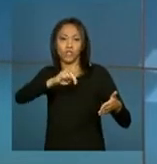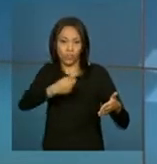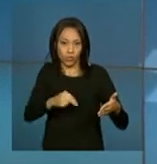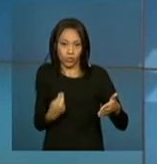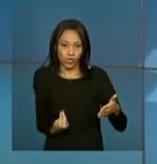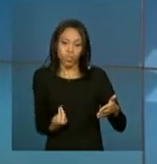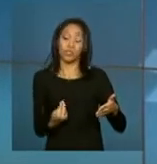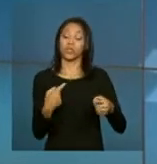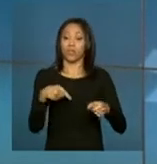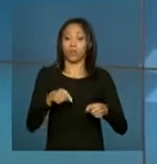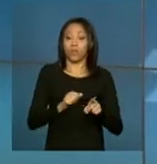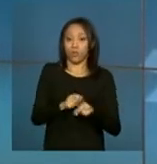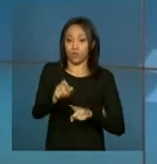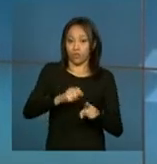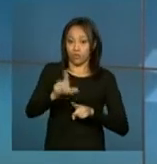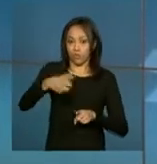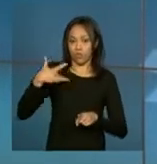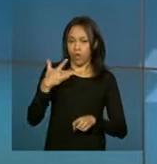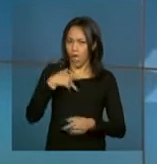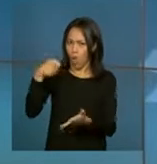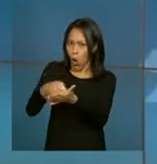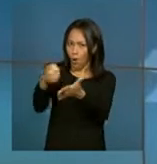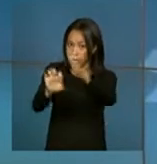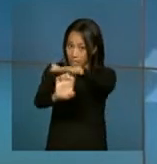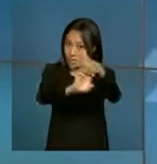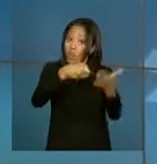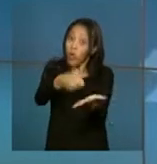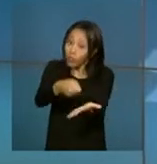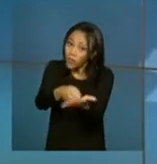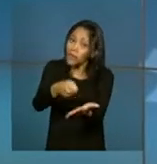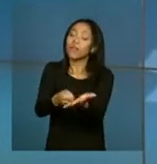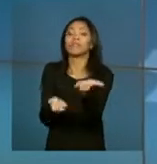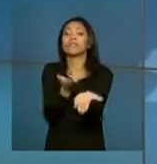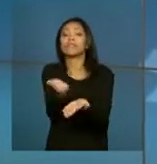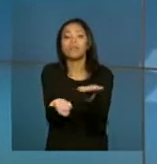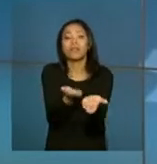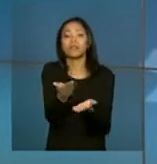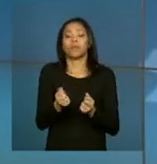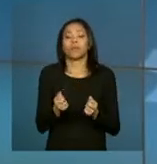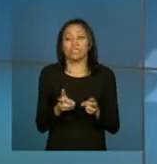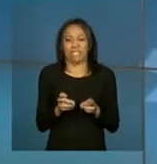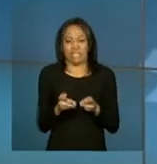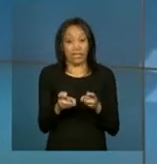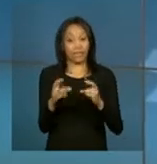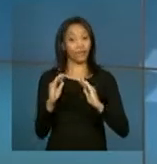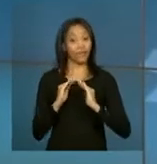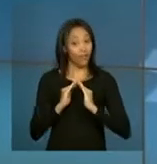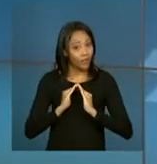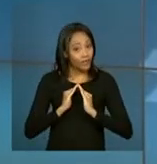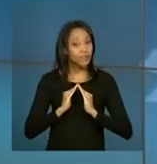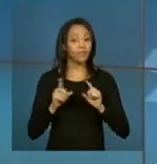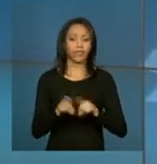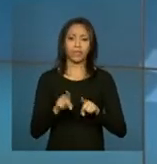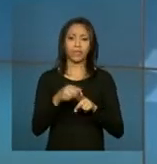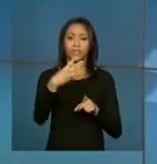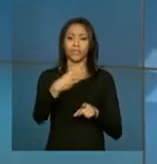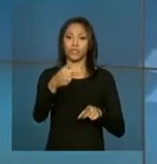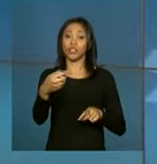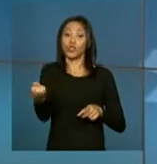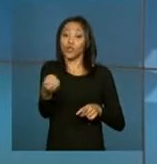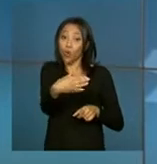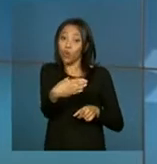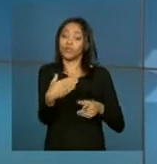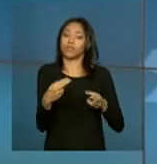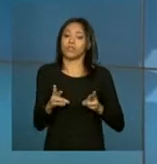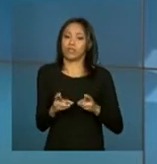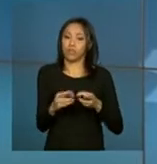cirurgias. Os planos serão obrigados a oferecer ainda tratamento contra o câncer em casa e 37 novos remédios para o